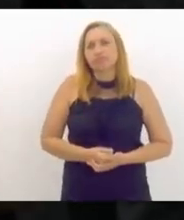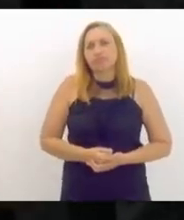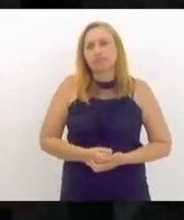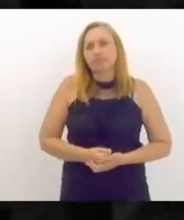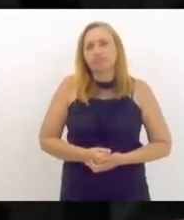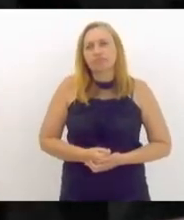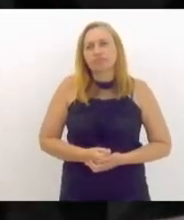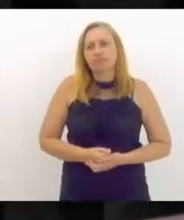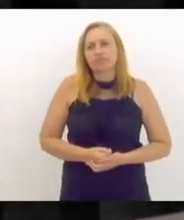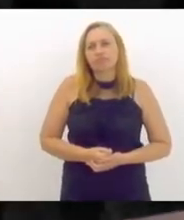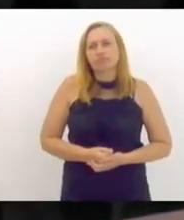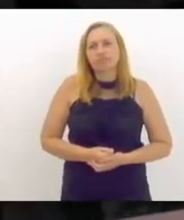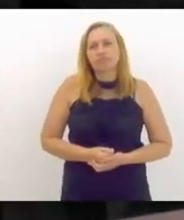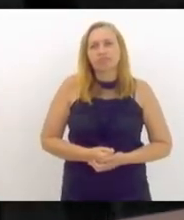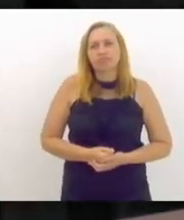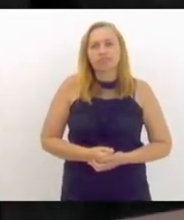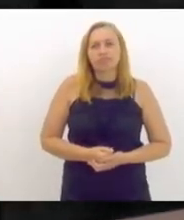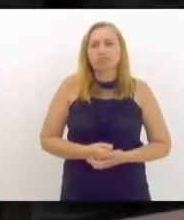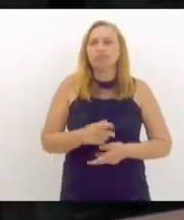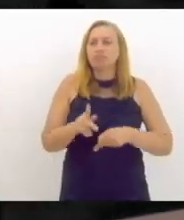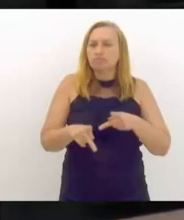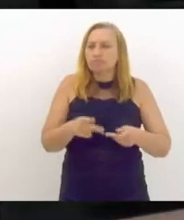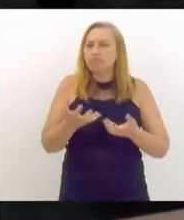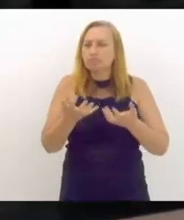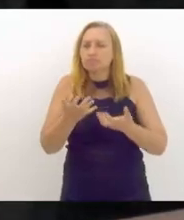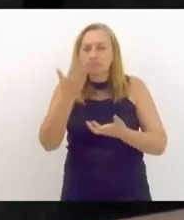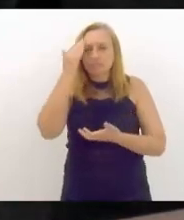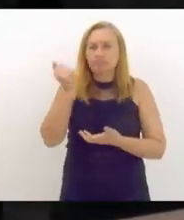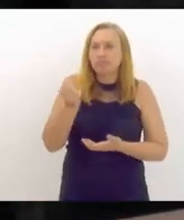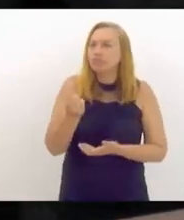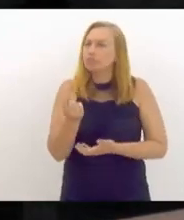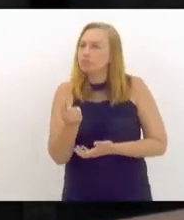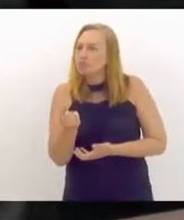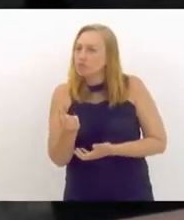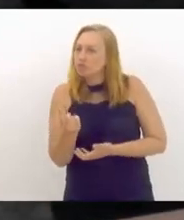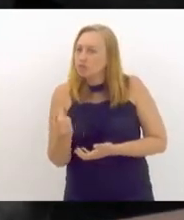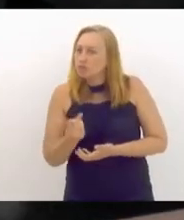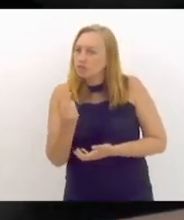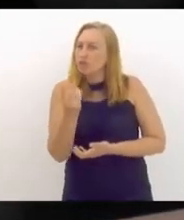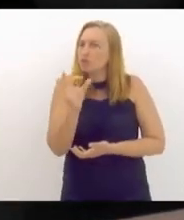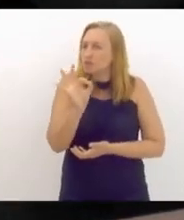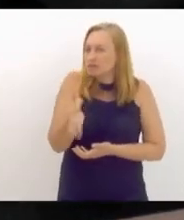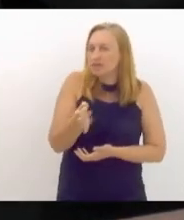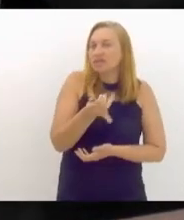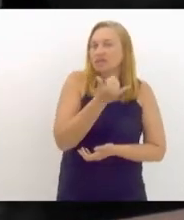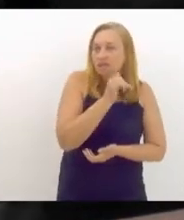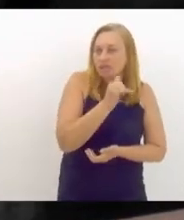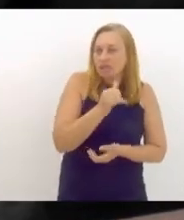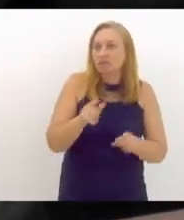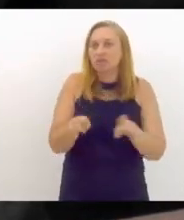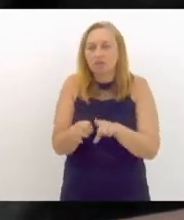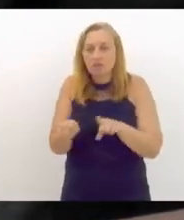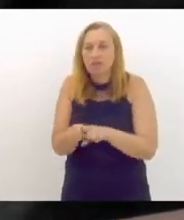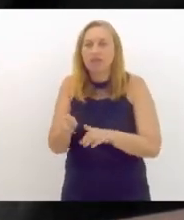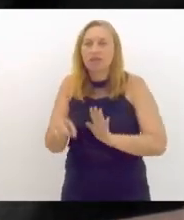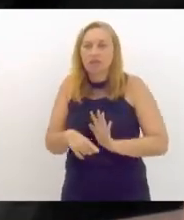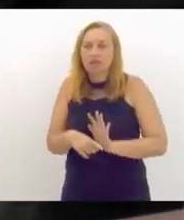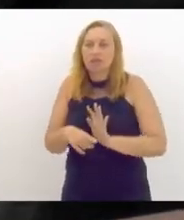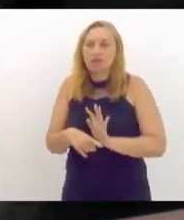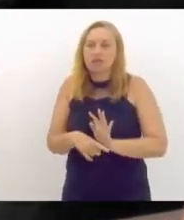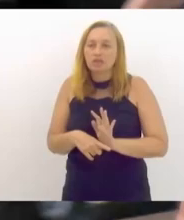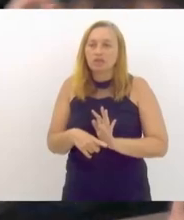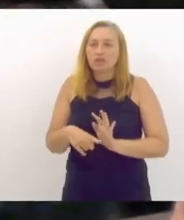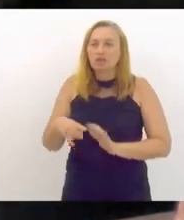uma constatação que a população queria saber qual é o valor da energia elétrica, qual o valor da contribuição de